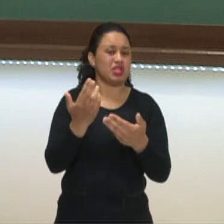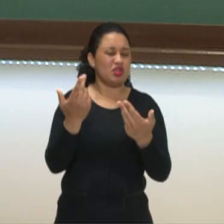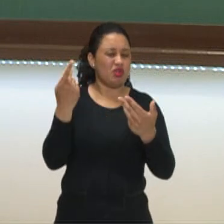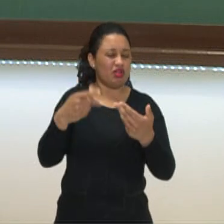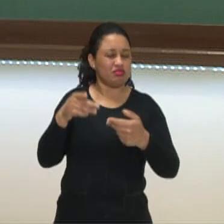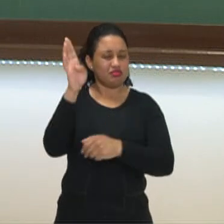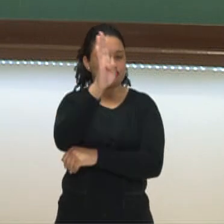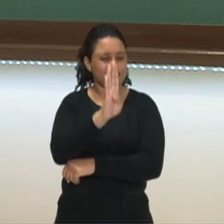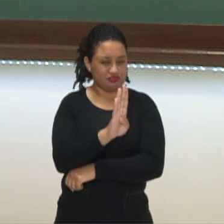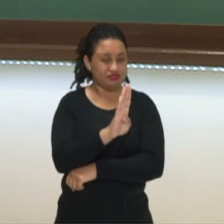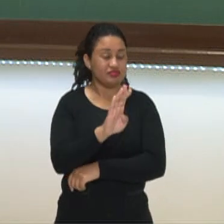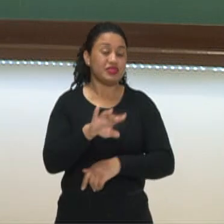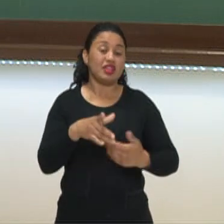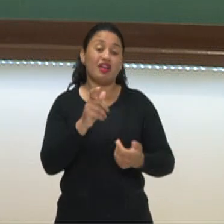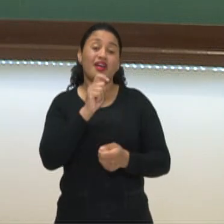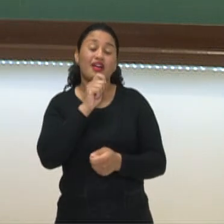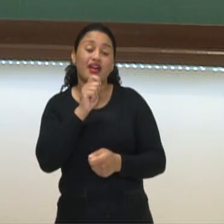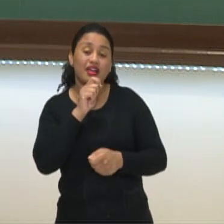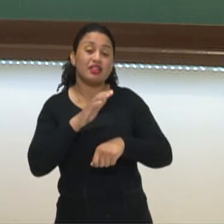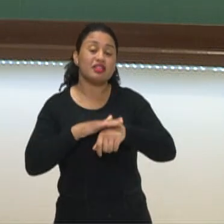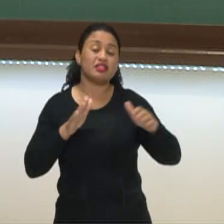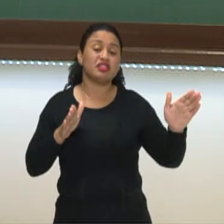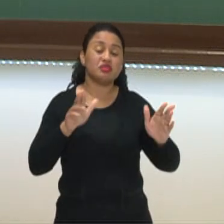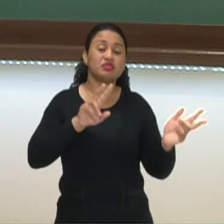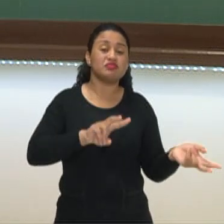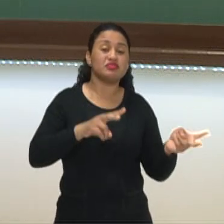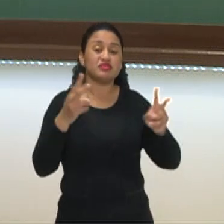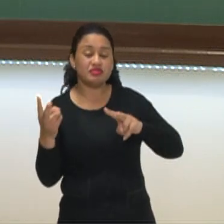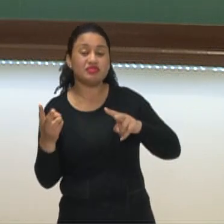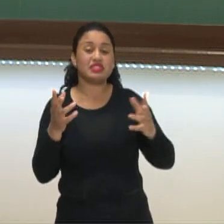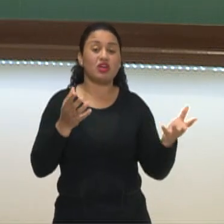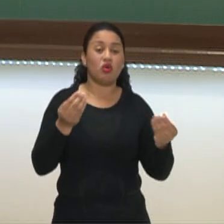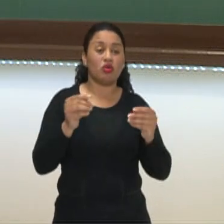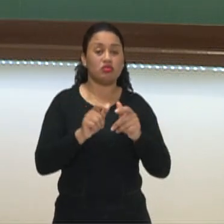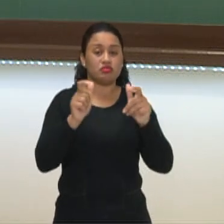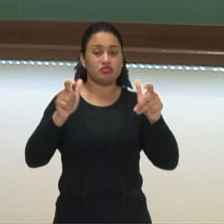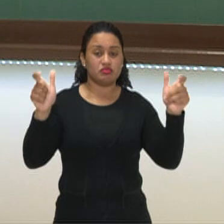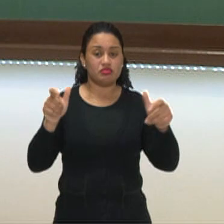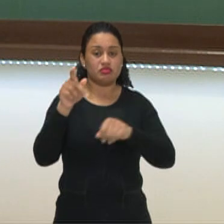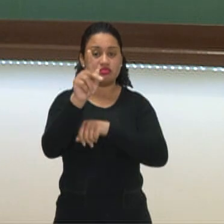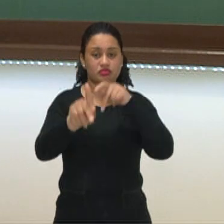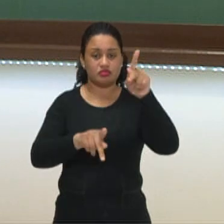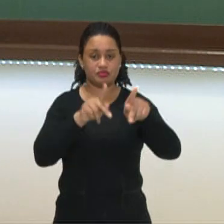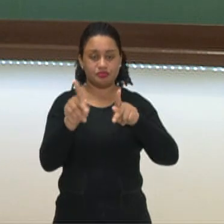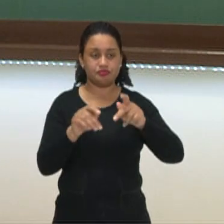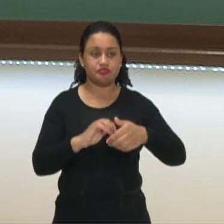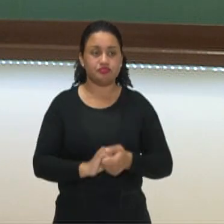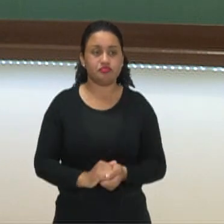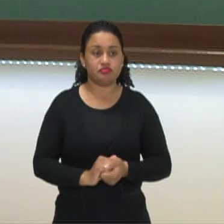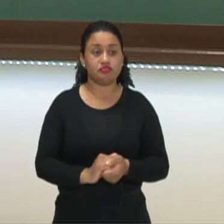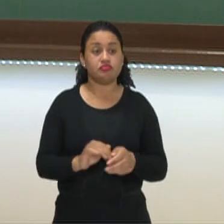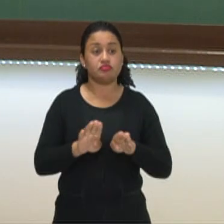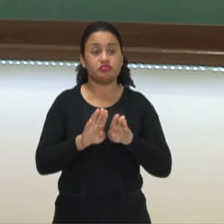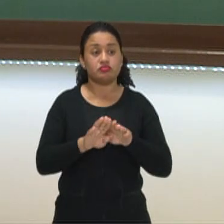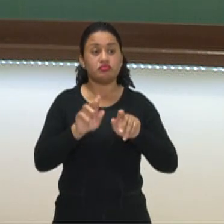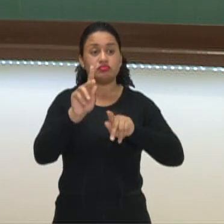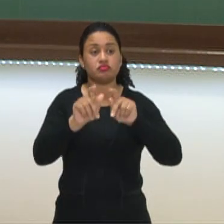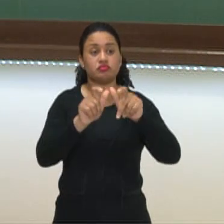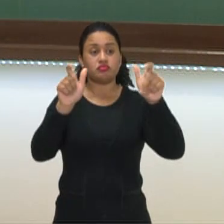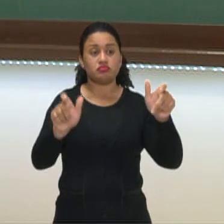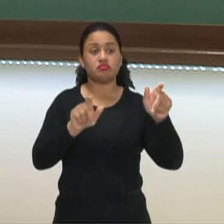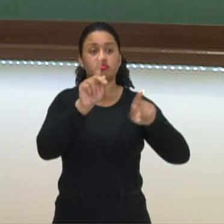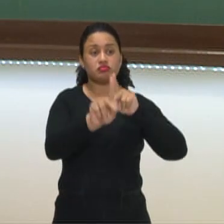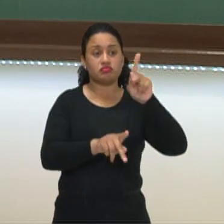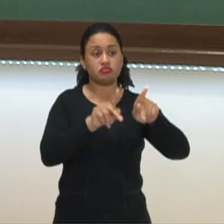eles ainda estão vivendo esse momento da transição demográfica. Falando do crescimento populacional agora,